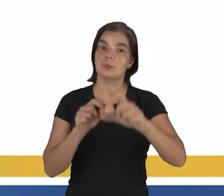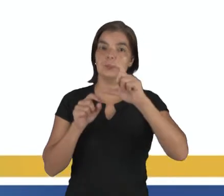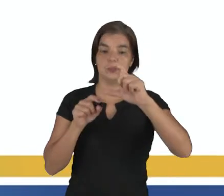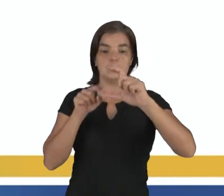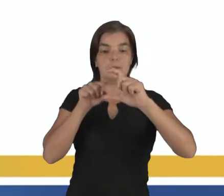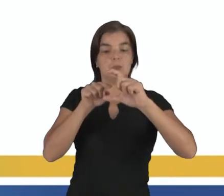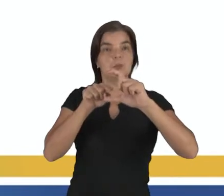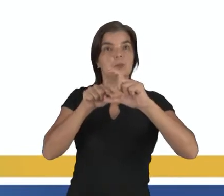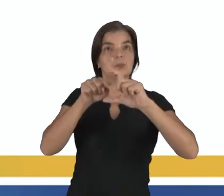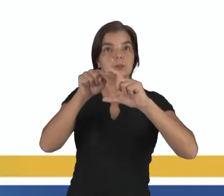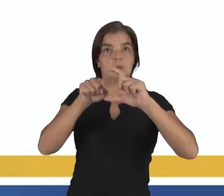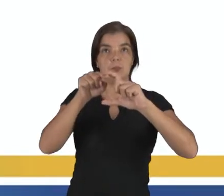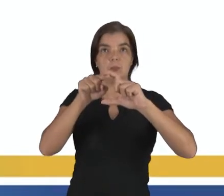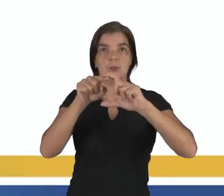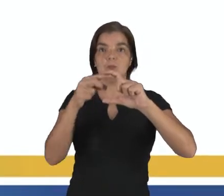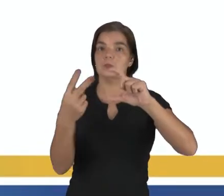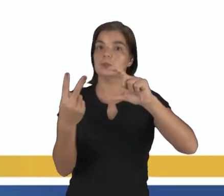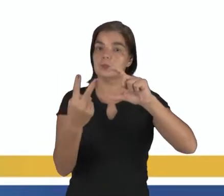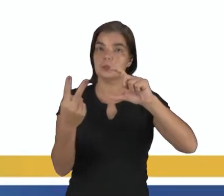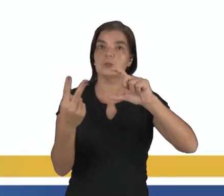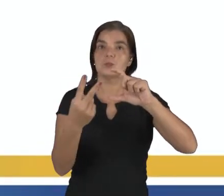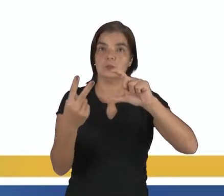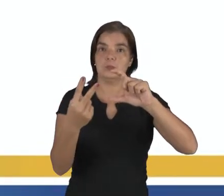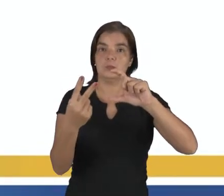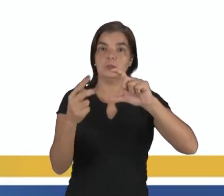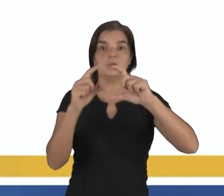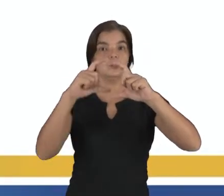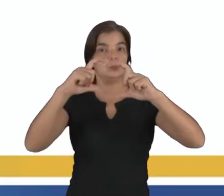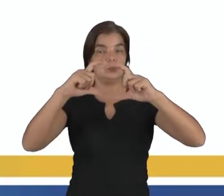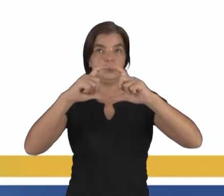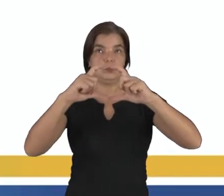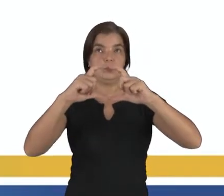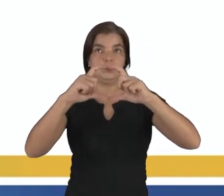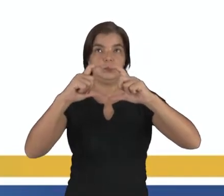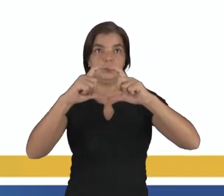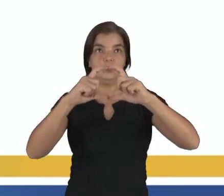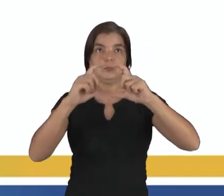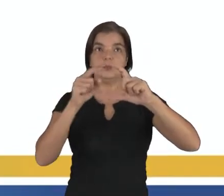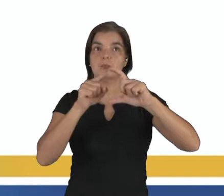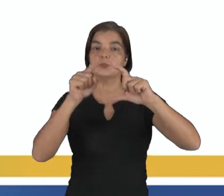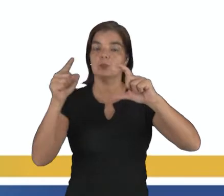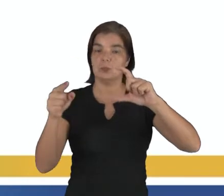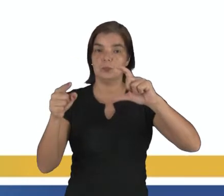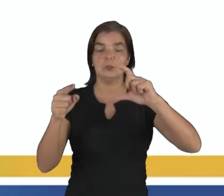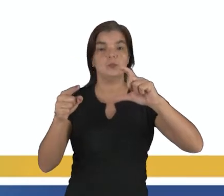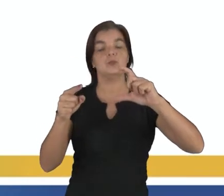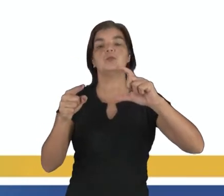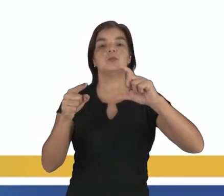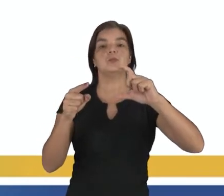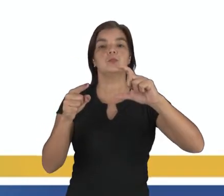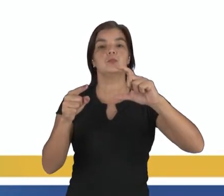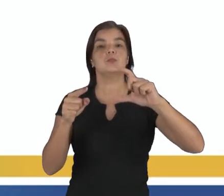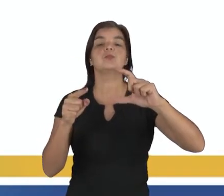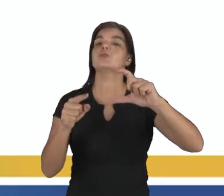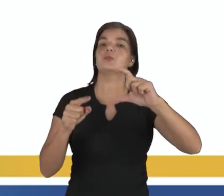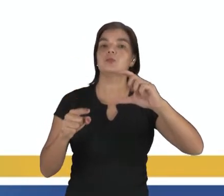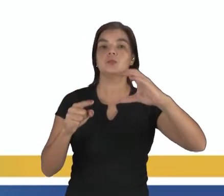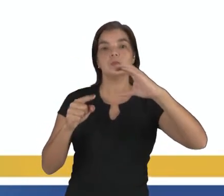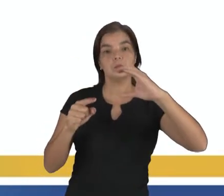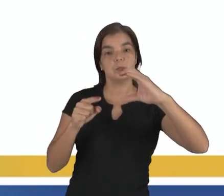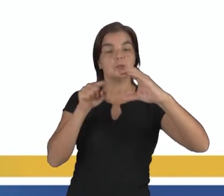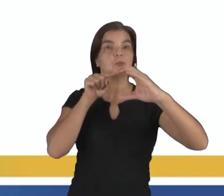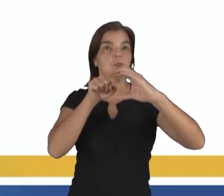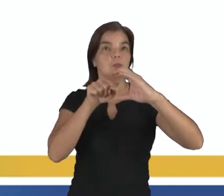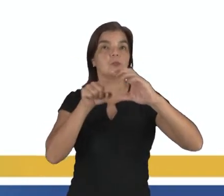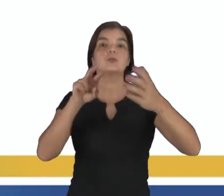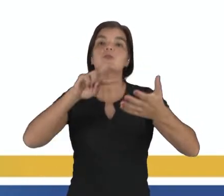reta que une as duas extremidades da circunferência e passa pelo centro C é chamado